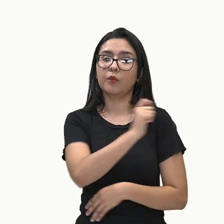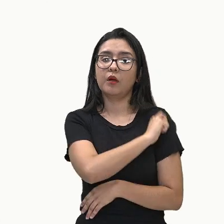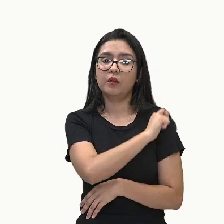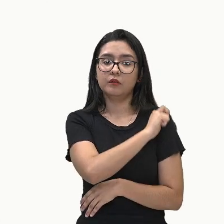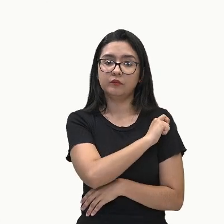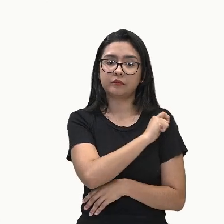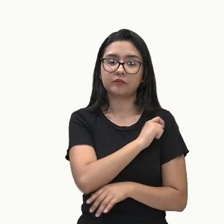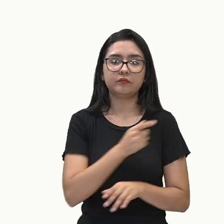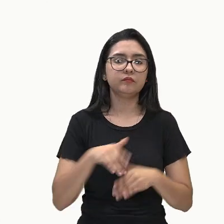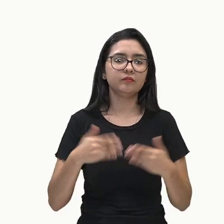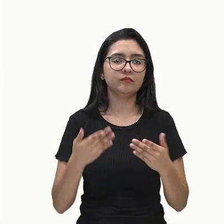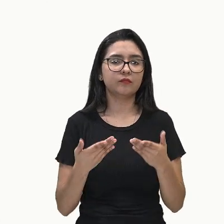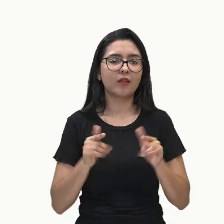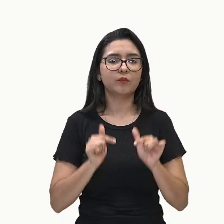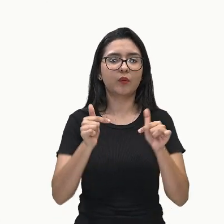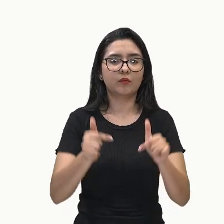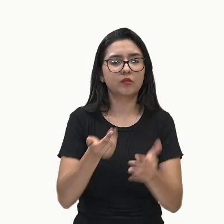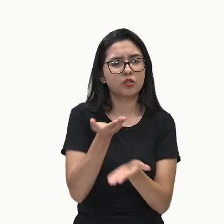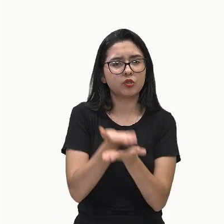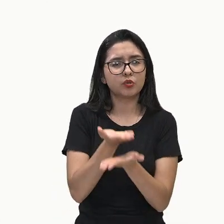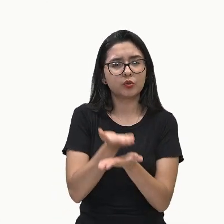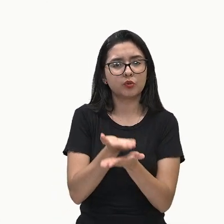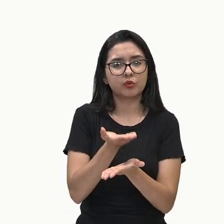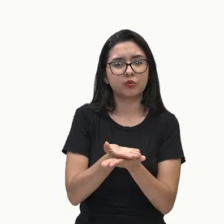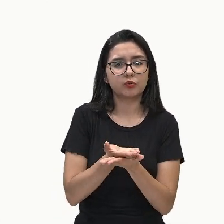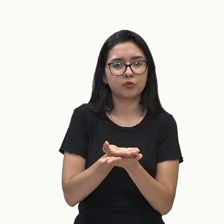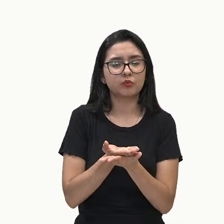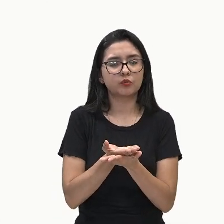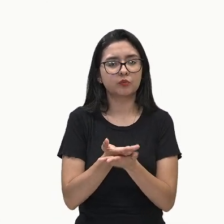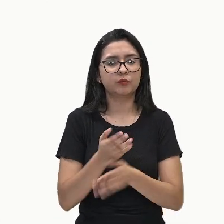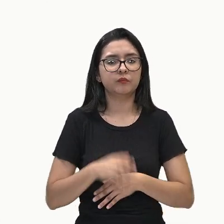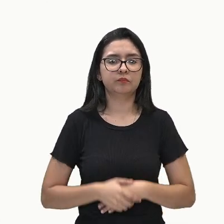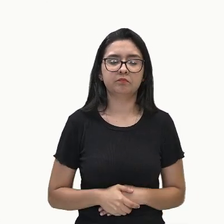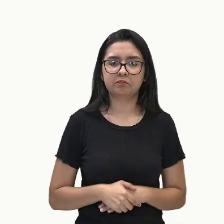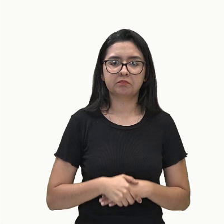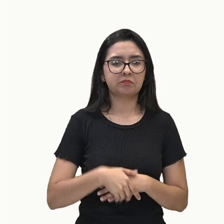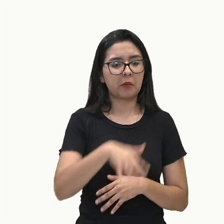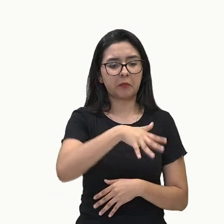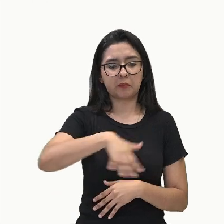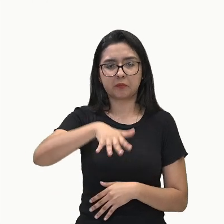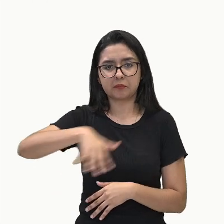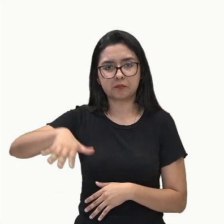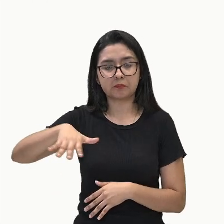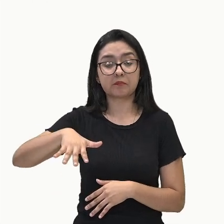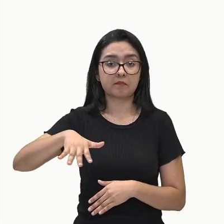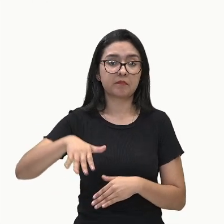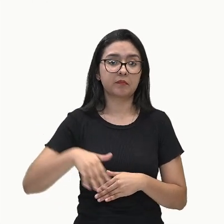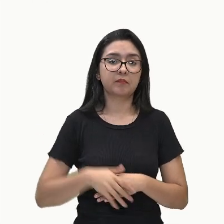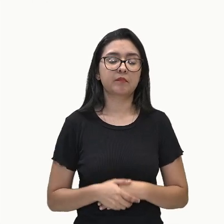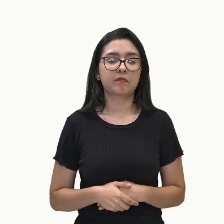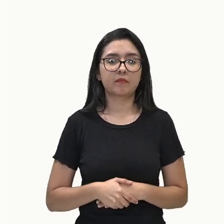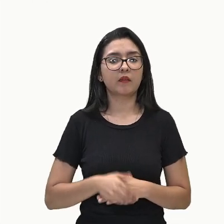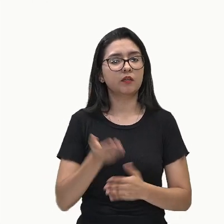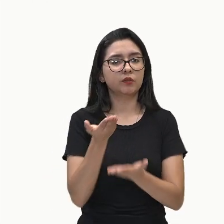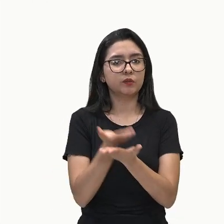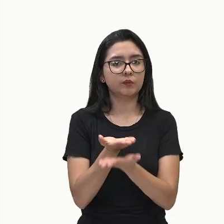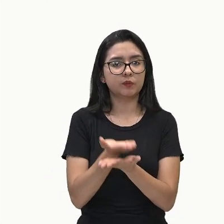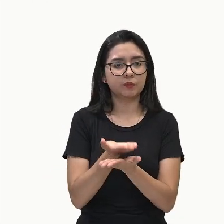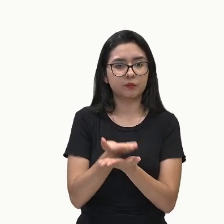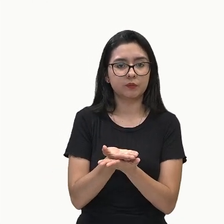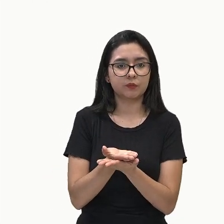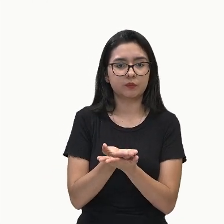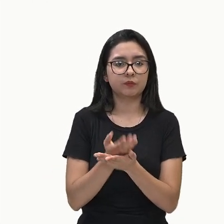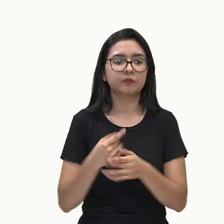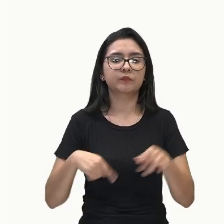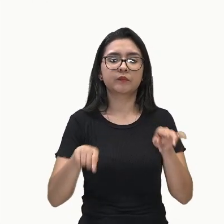aquele que estuda, né? Seja qual for a área, ele está ali estudando. Temos o